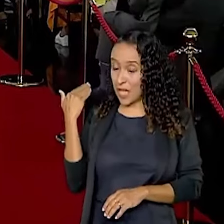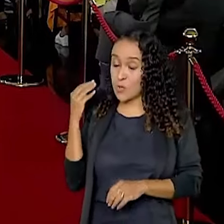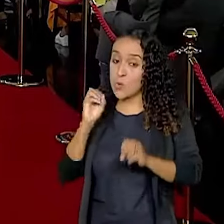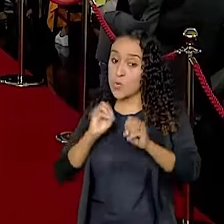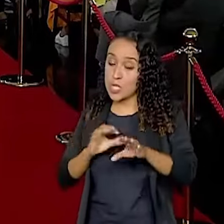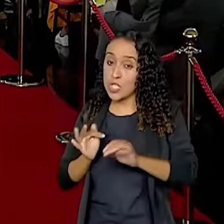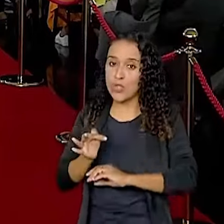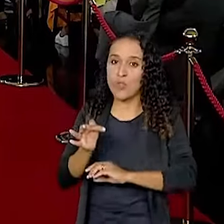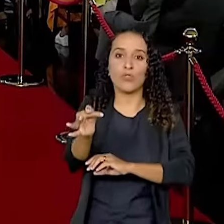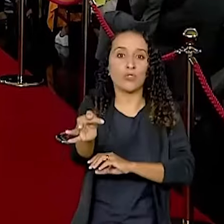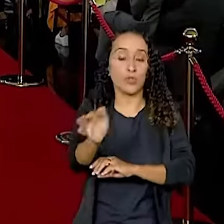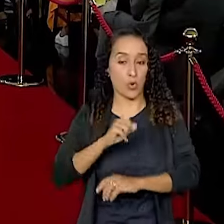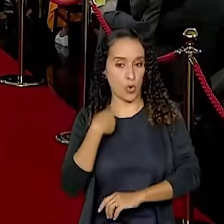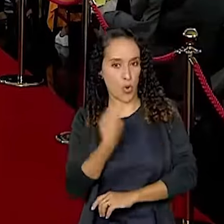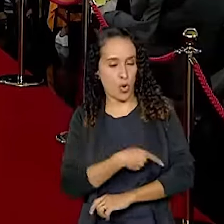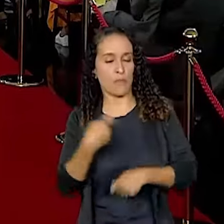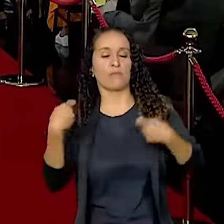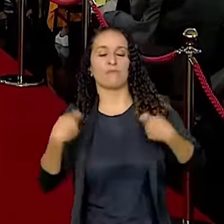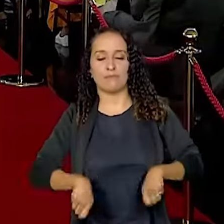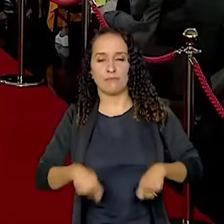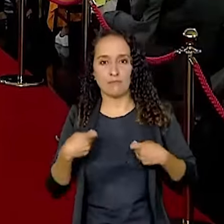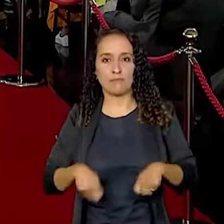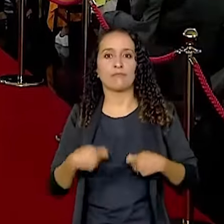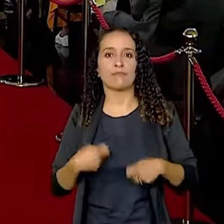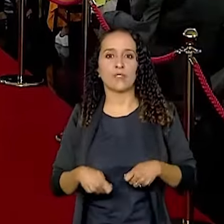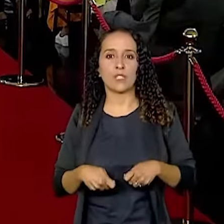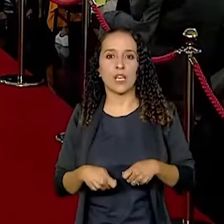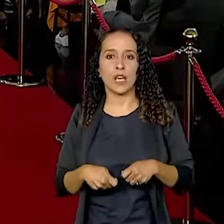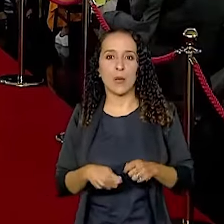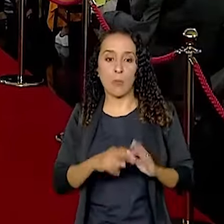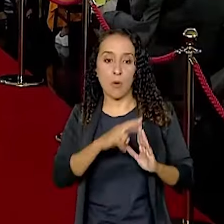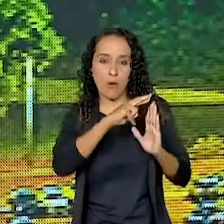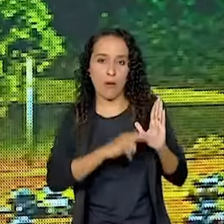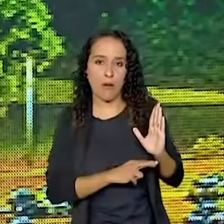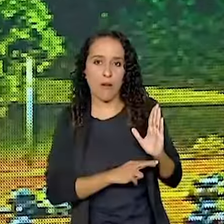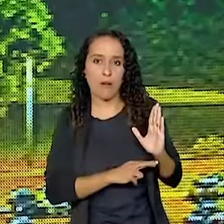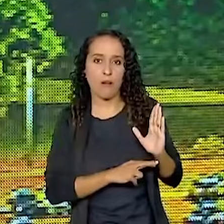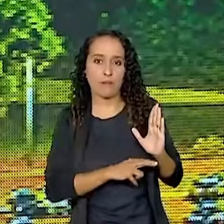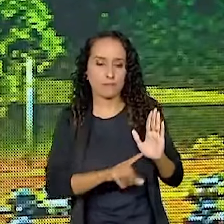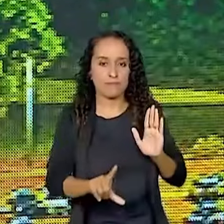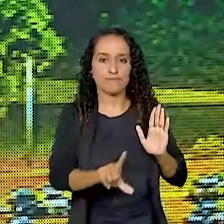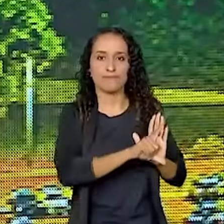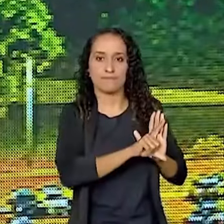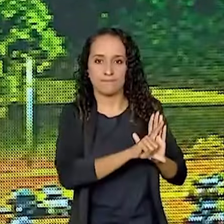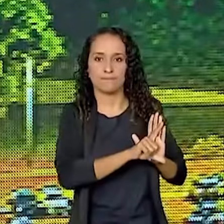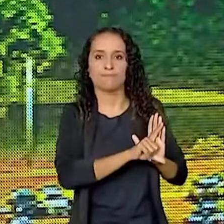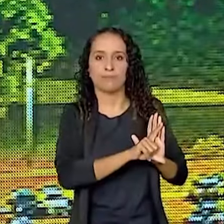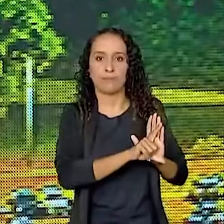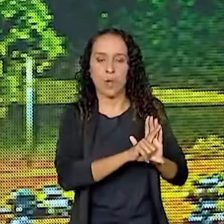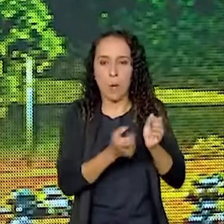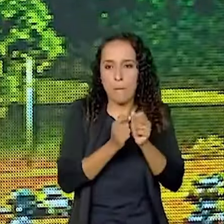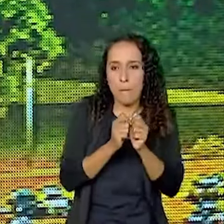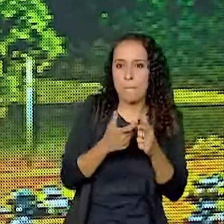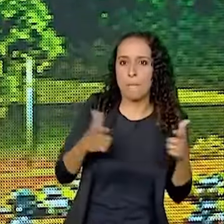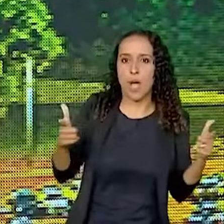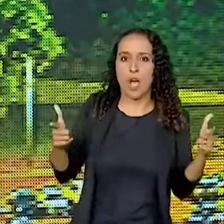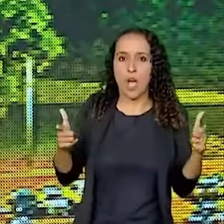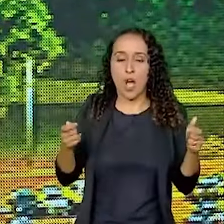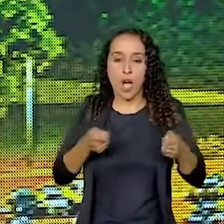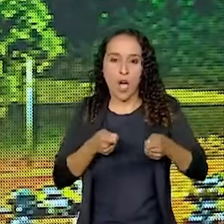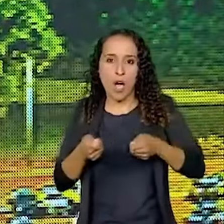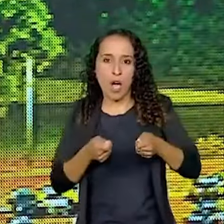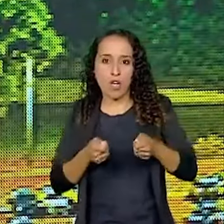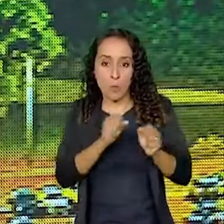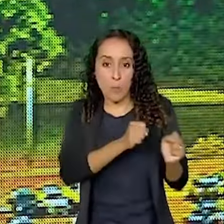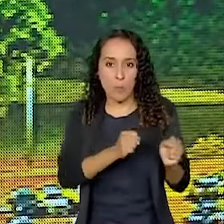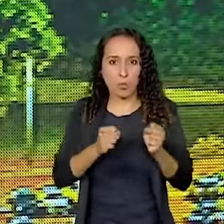futuro. Nós precisamos regulamentar o maior instrumento de poder e